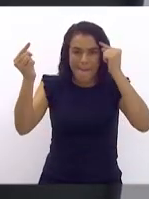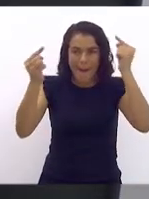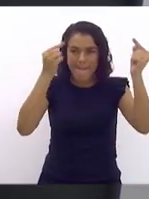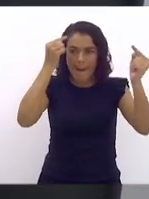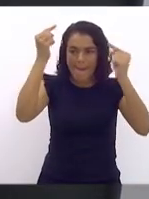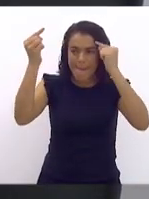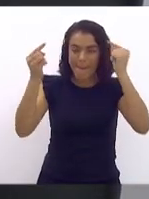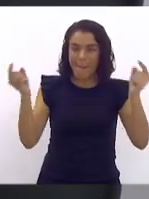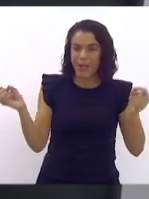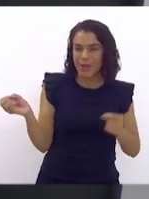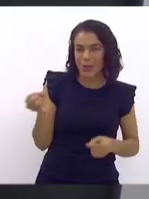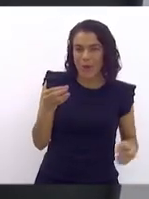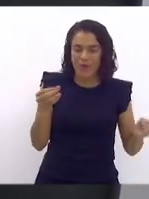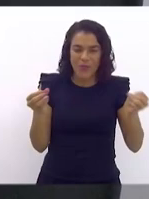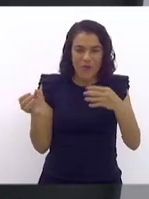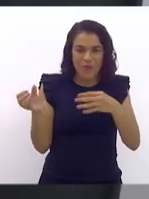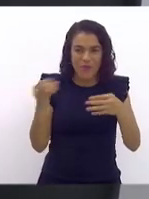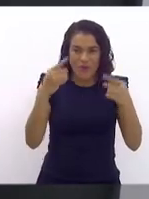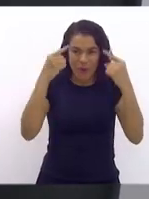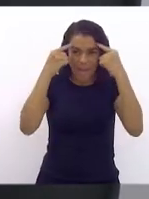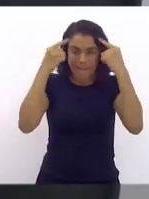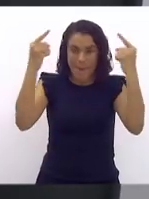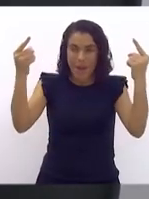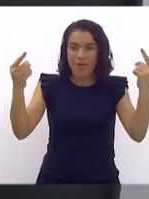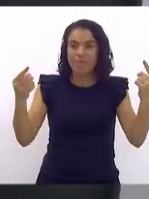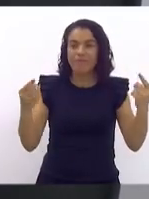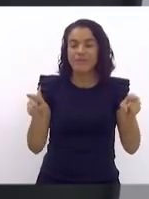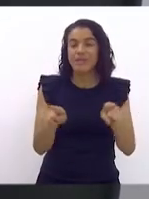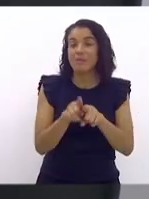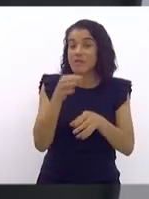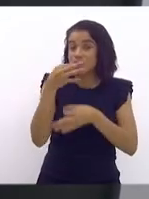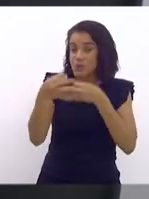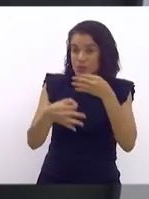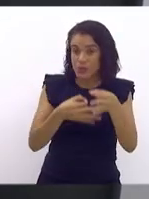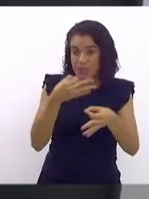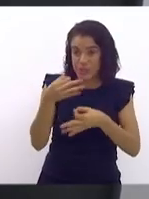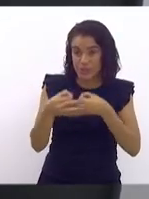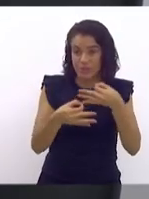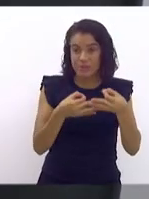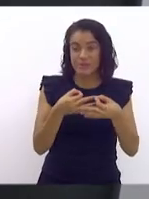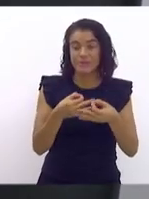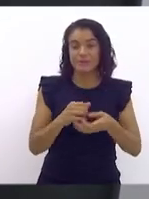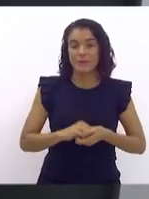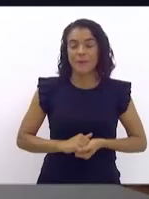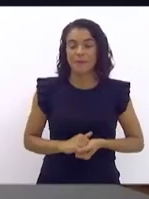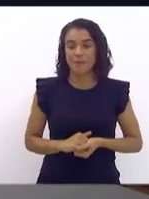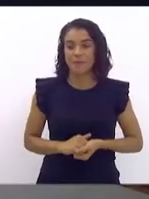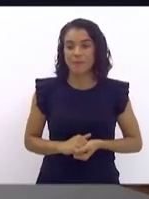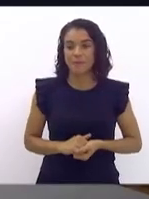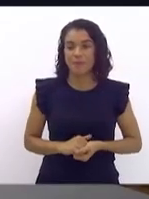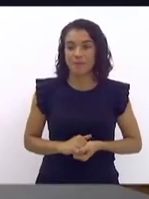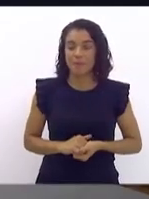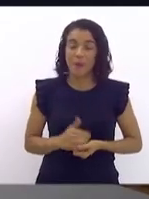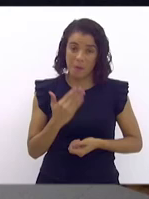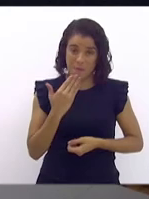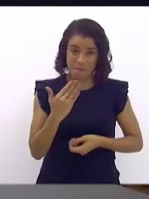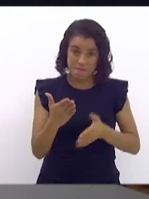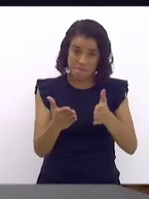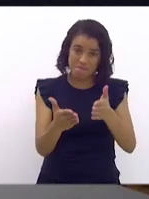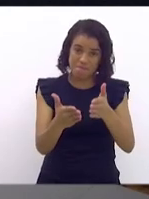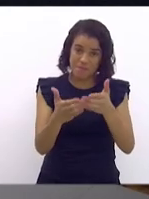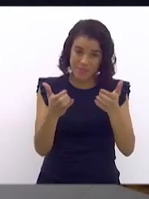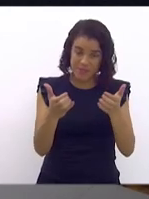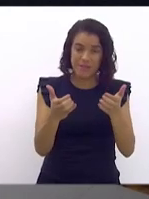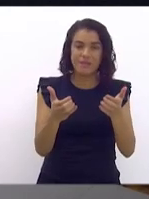a possibilidade da apresentação de muitas sugestões. E eu já quero iniciar pedindo à senhora